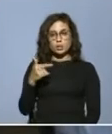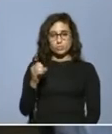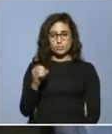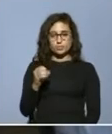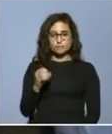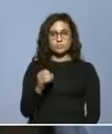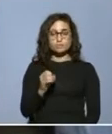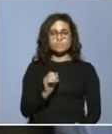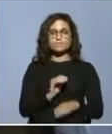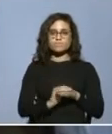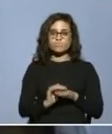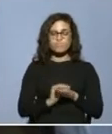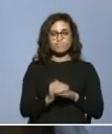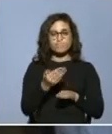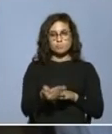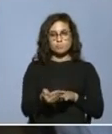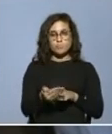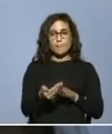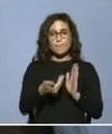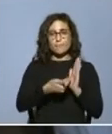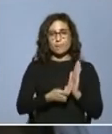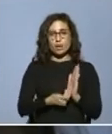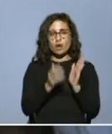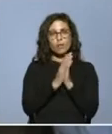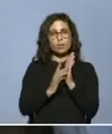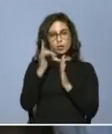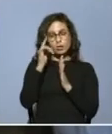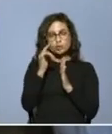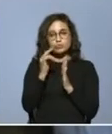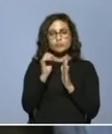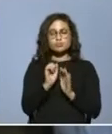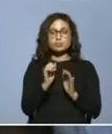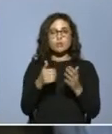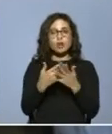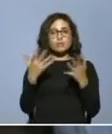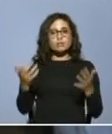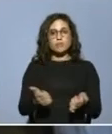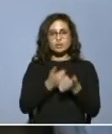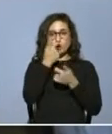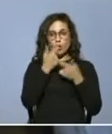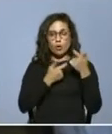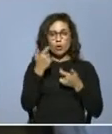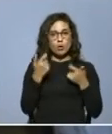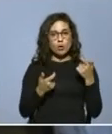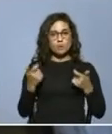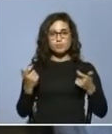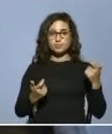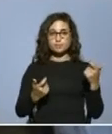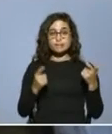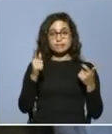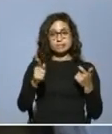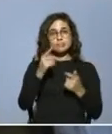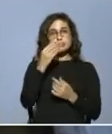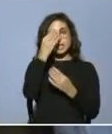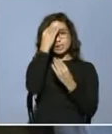Caríssimo, manifestou-se a graça de Deus, fonte de salvação para todos os homens. Ela nos ensina